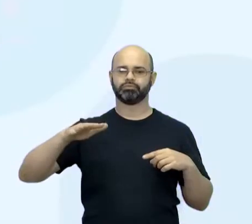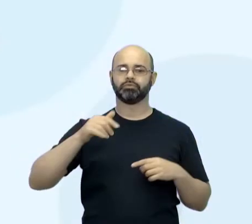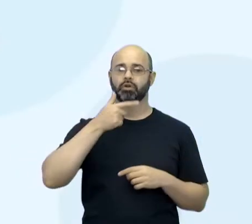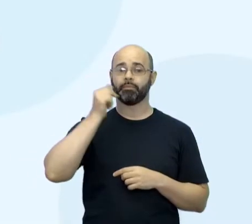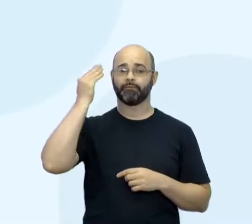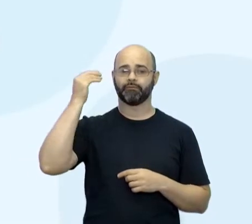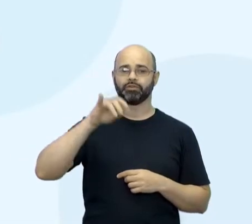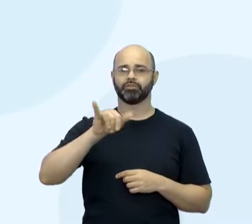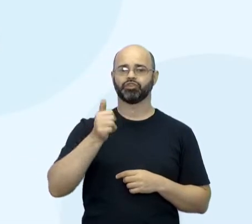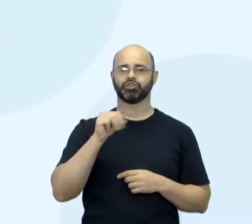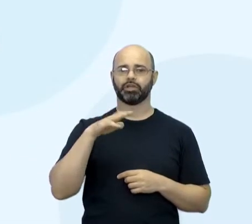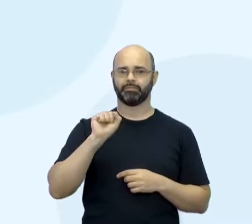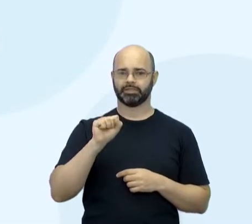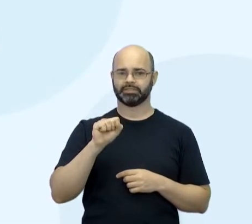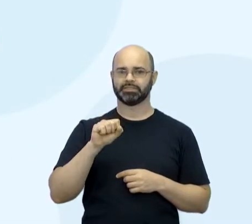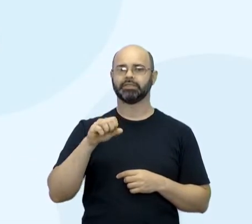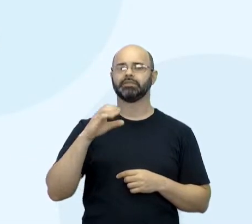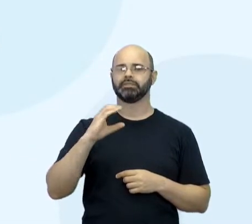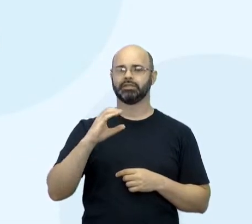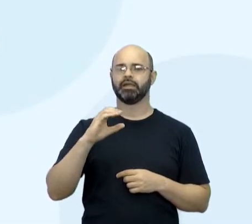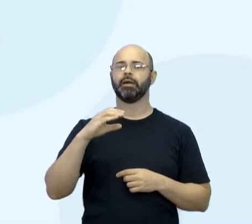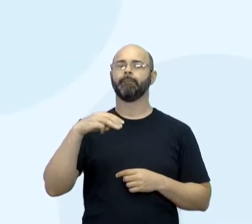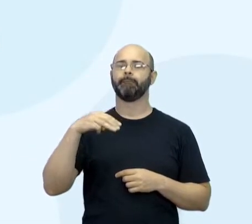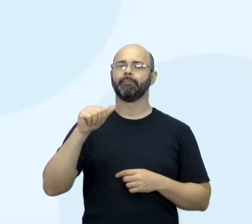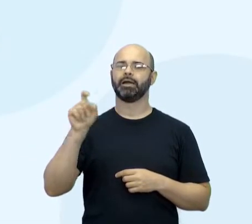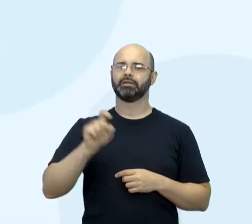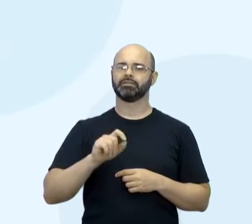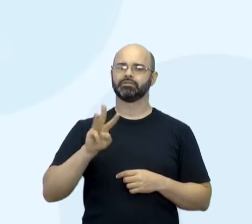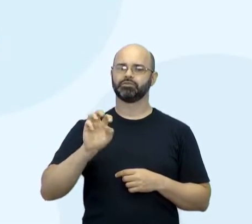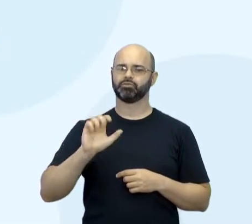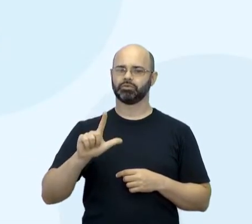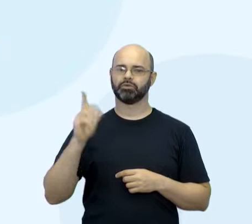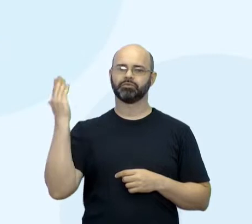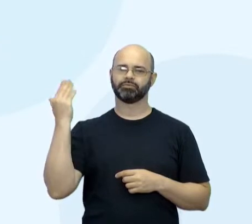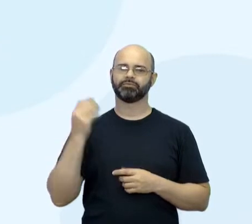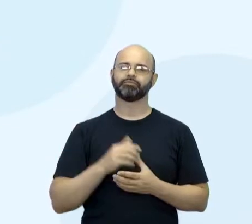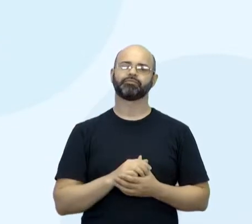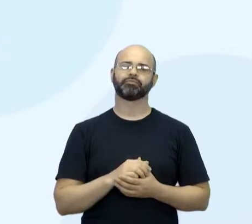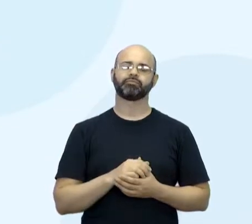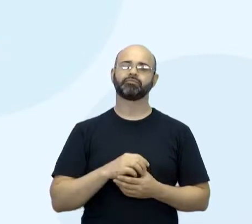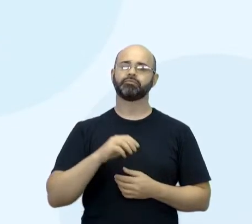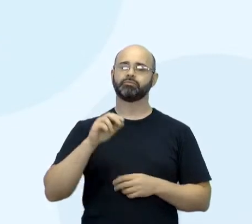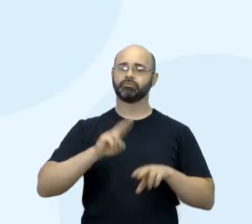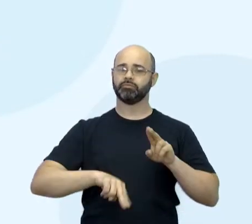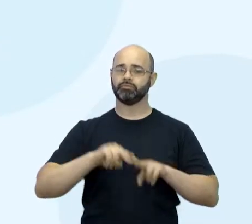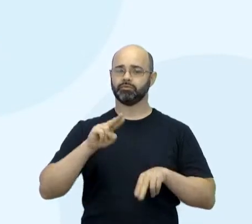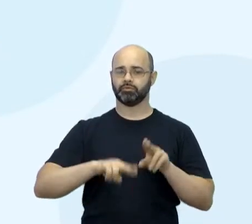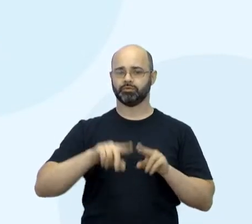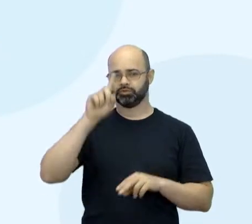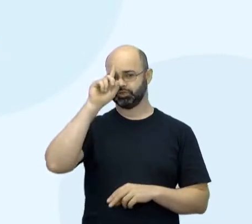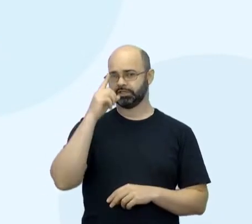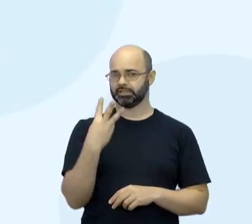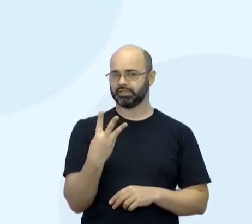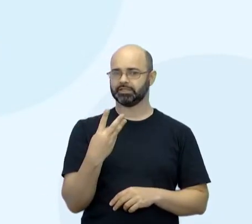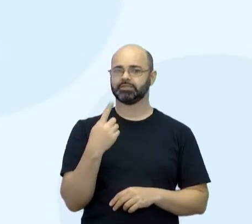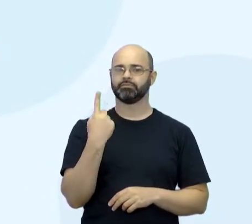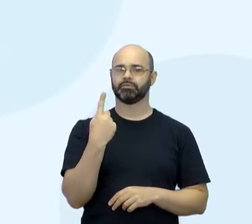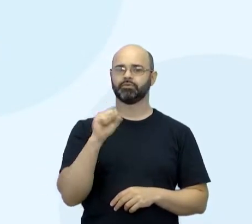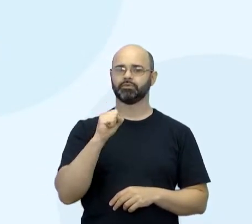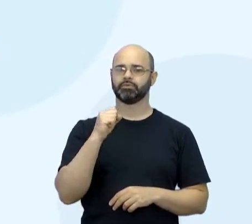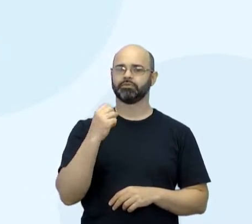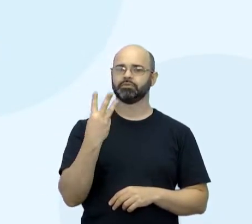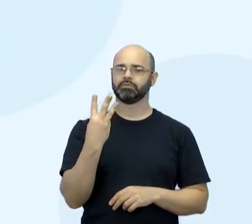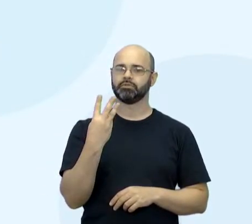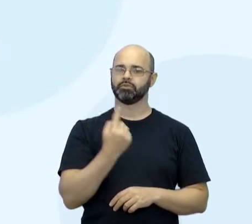James Clerk Maxwell. Nasceu em 13 de junho de 1831, em Edimburgo,